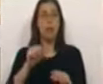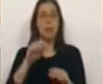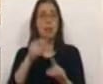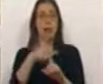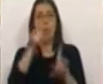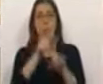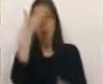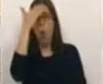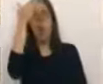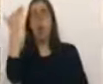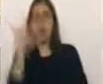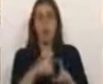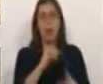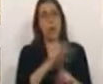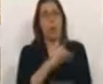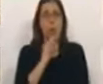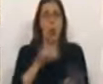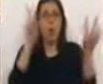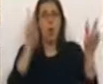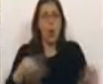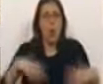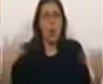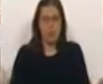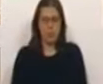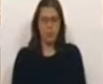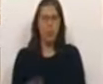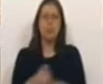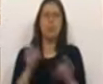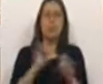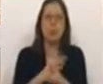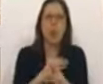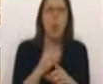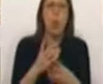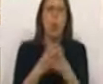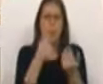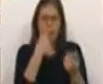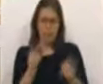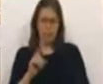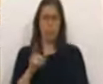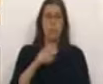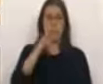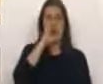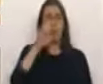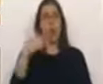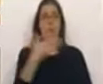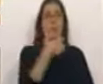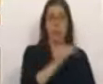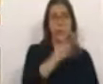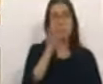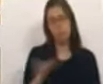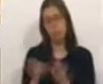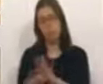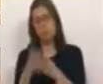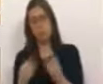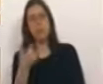essa garantia com outro nome, mas porque é que não foi encontrada uma solução semelhante, ficando o Estado com 75% e o